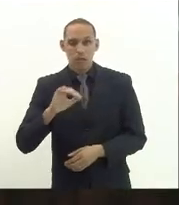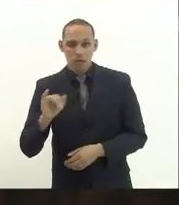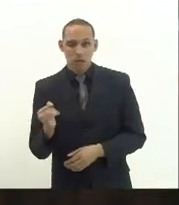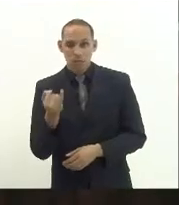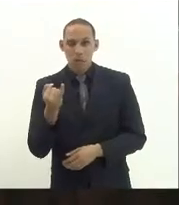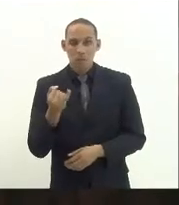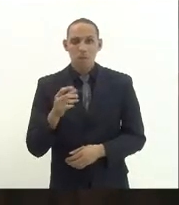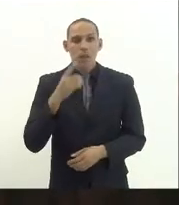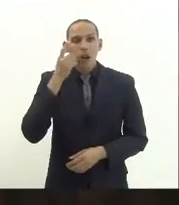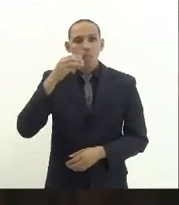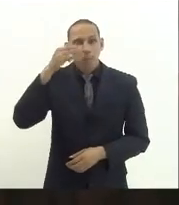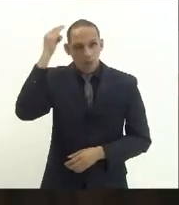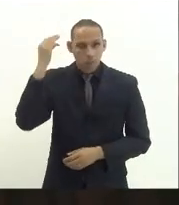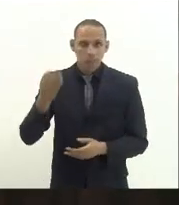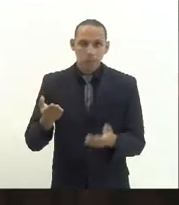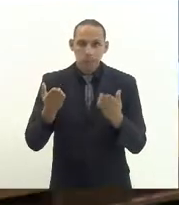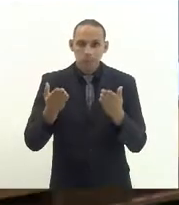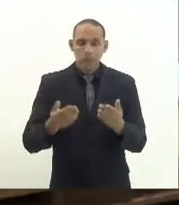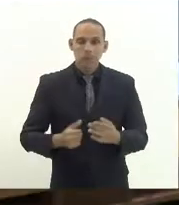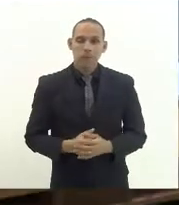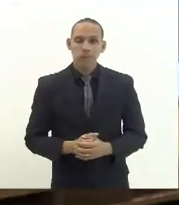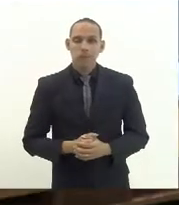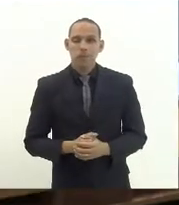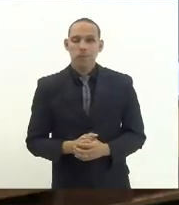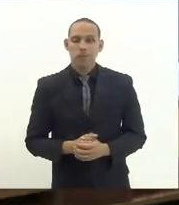Deputado Márcio Pacheco